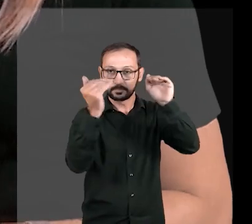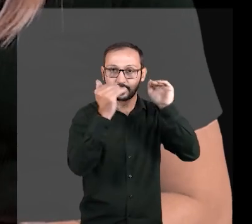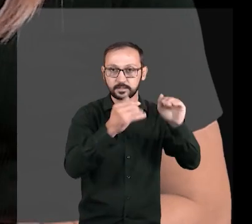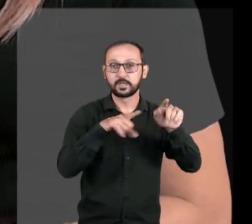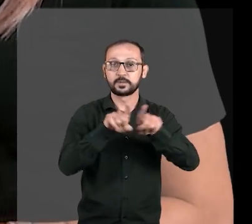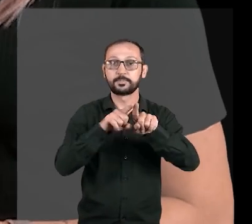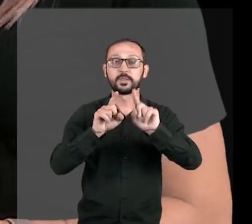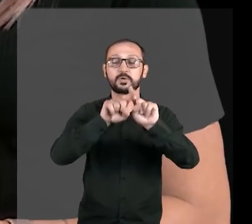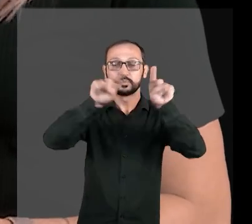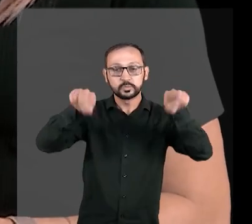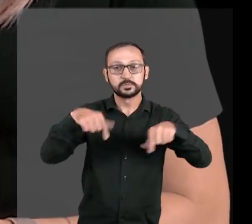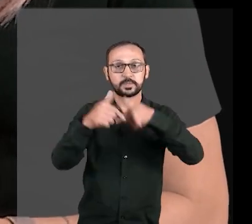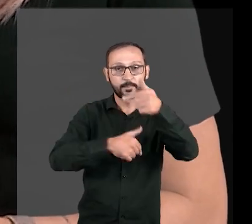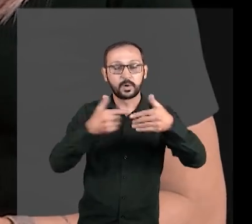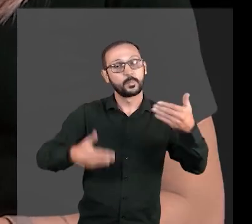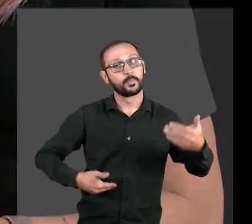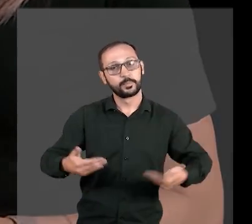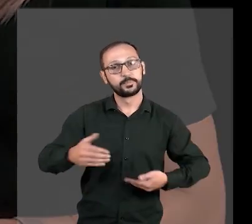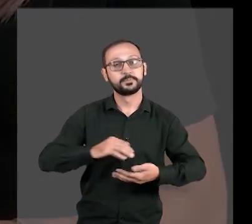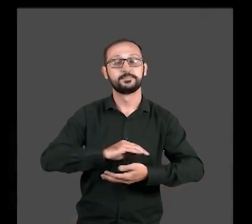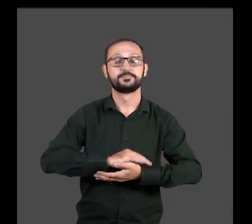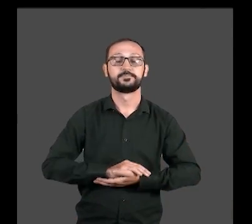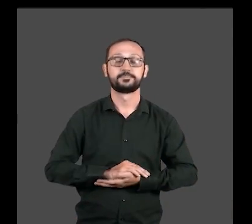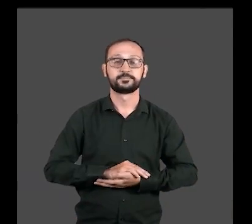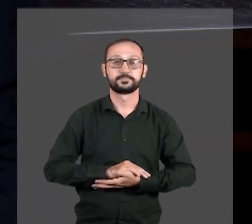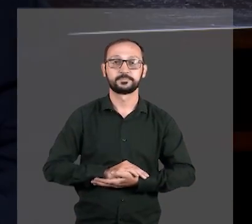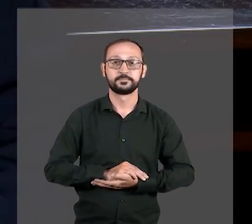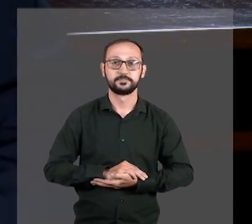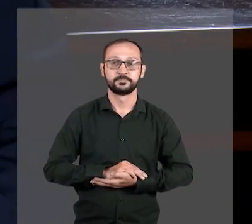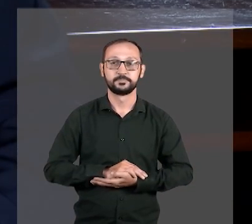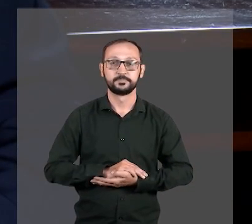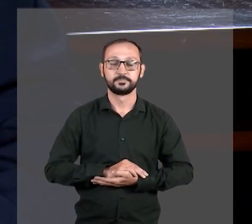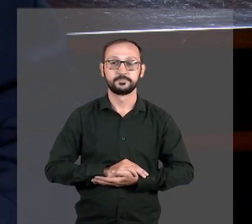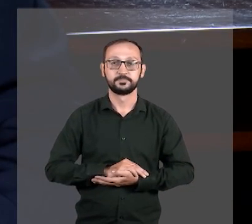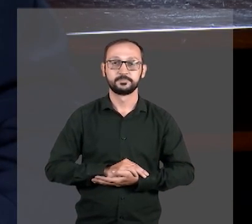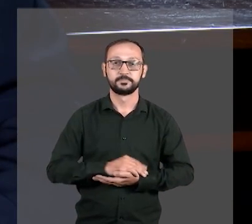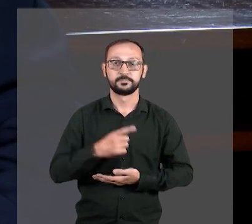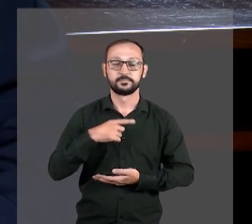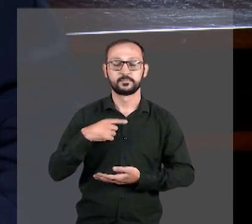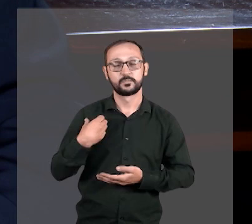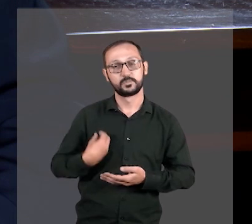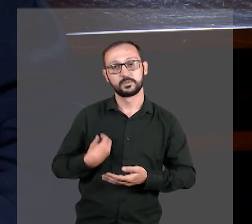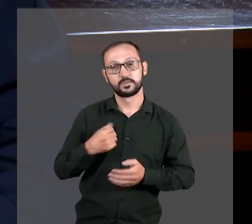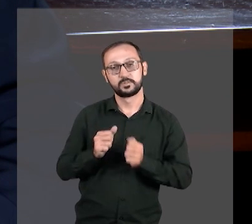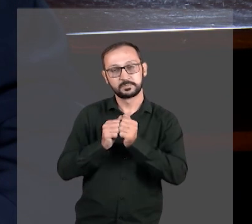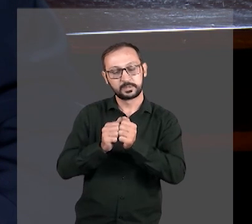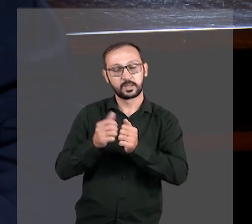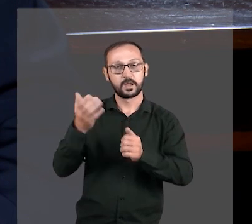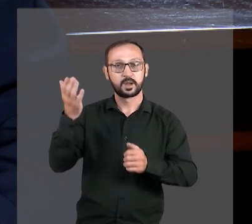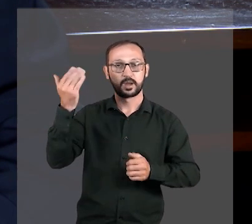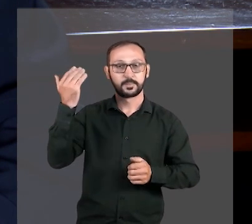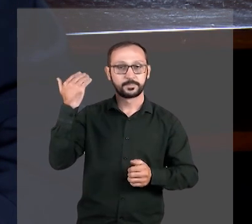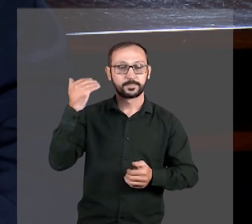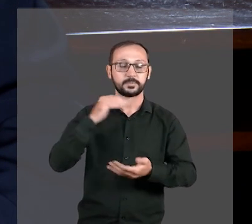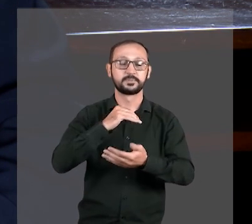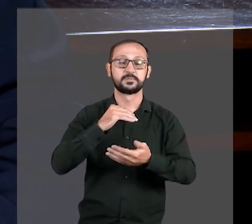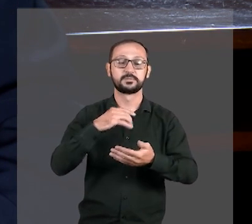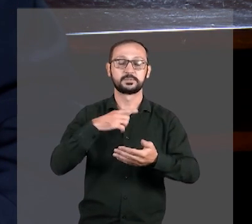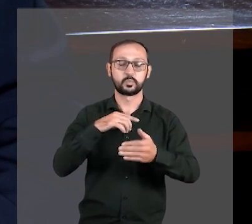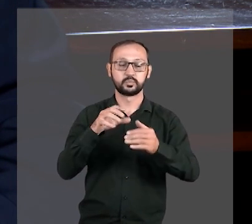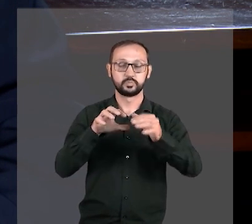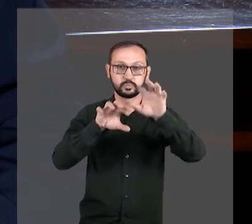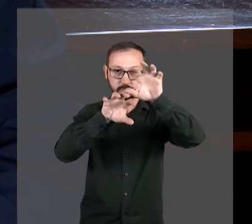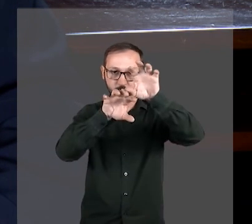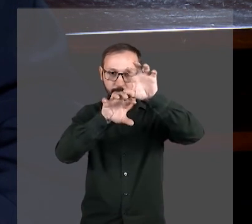de regular o funcionalismo público. Sou contemporâneo dessa época da divisão